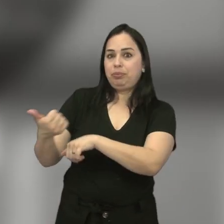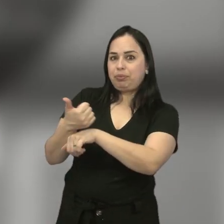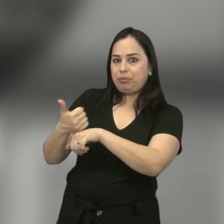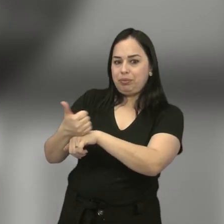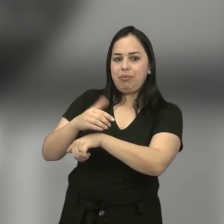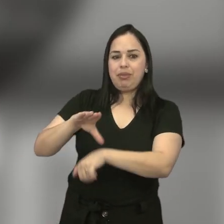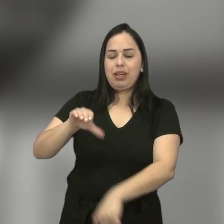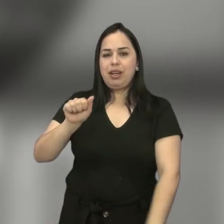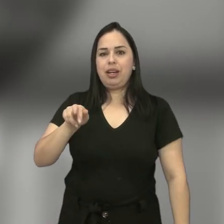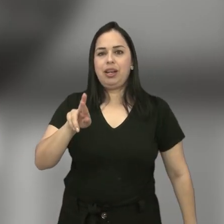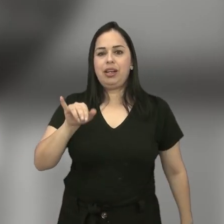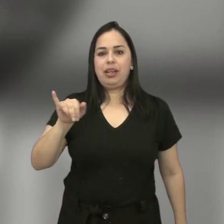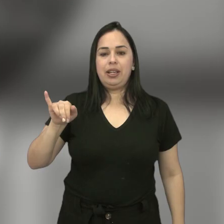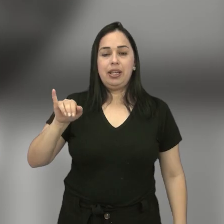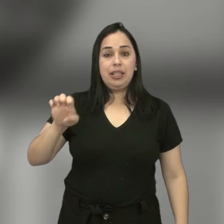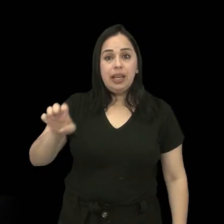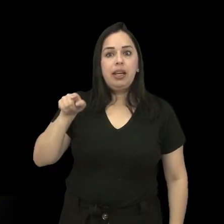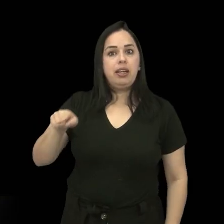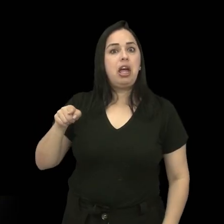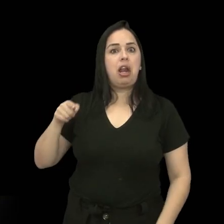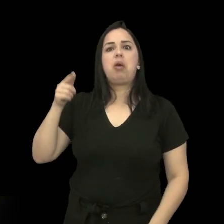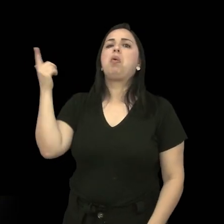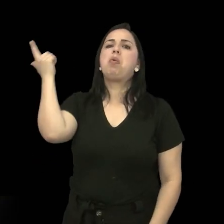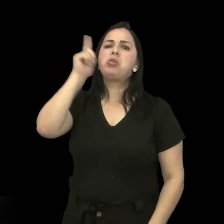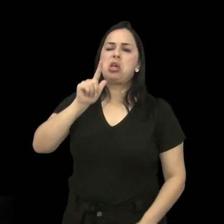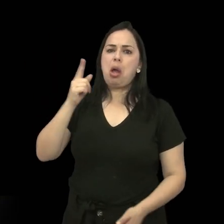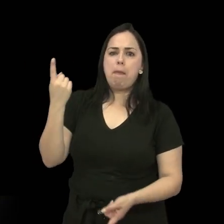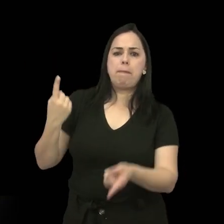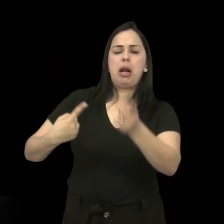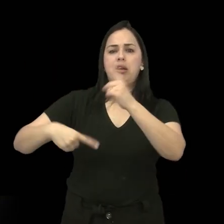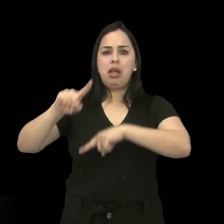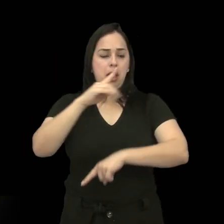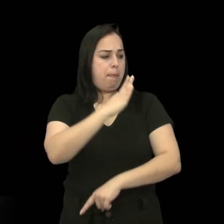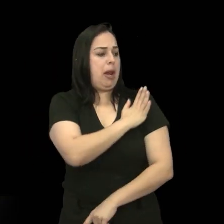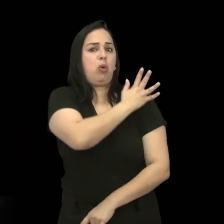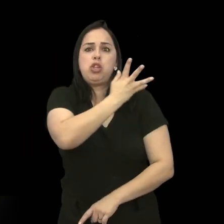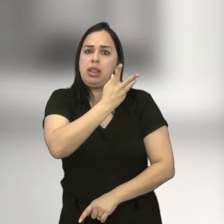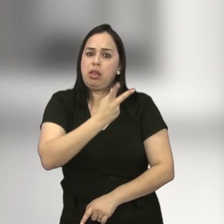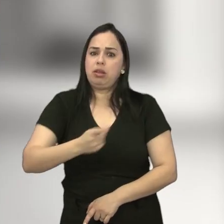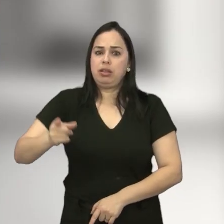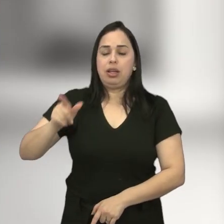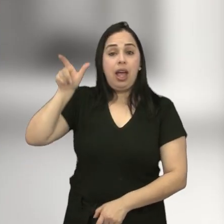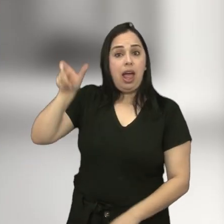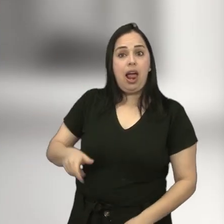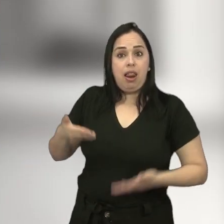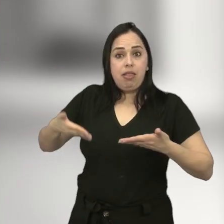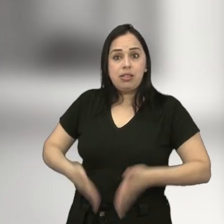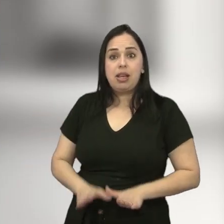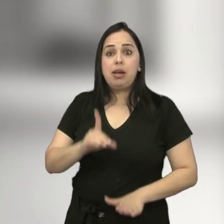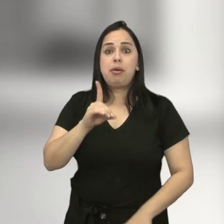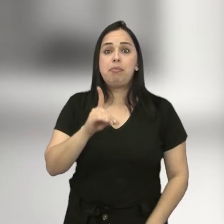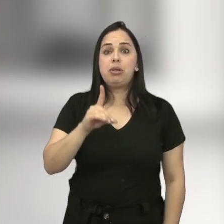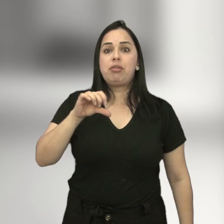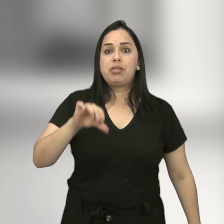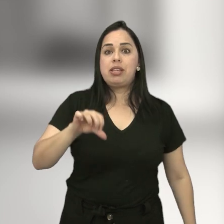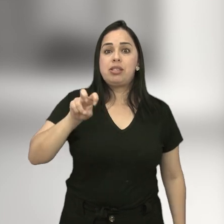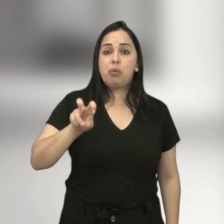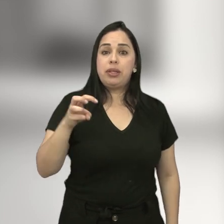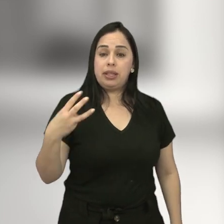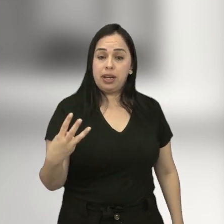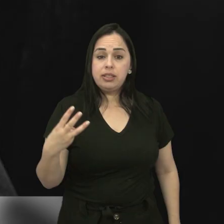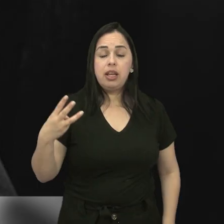quebrar paradigmas e preconceitos. Norte-americana, nascida em 1953, a fotógrafa tornou-se uma das